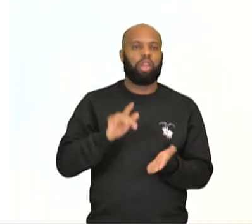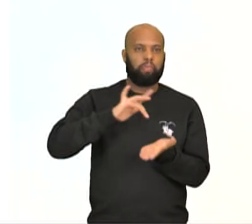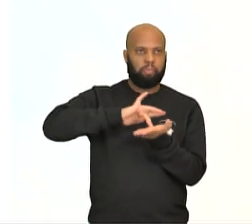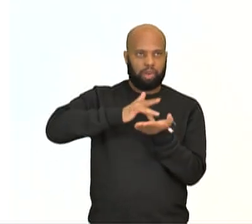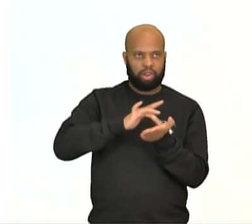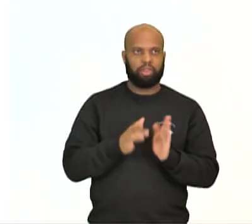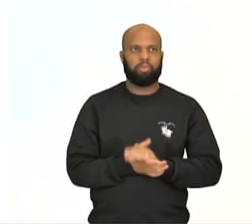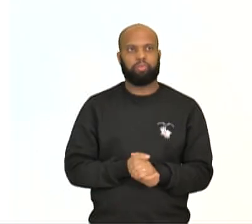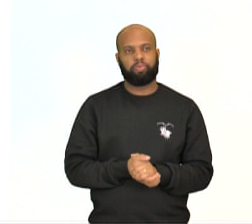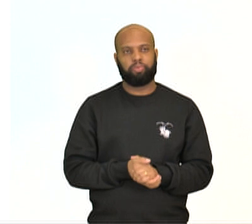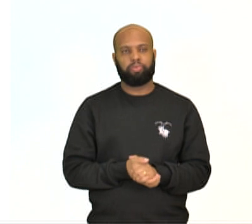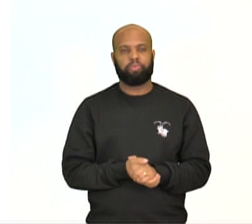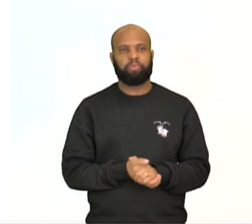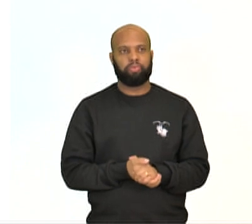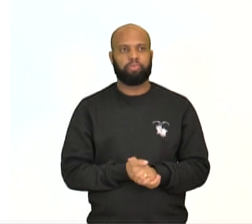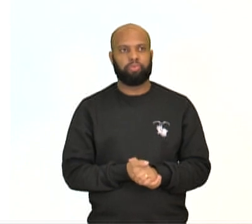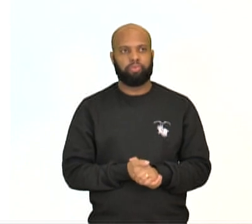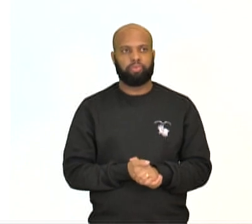balé.